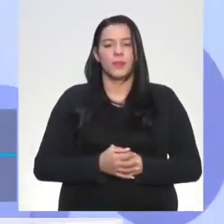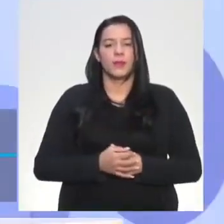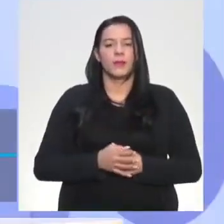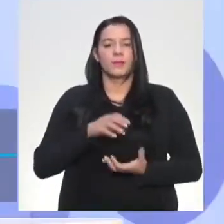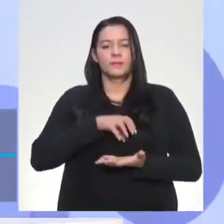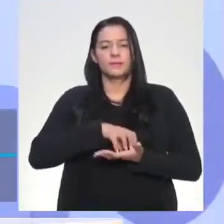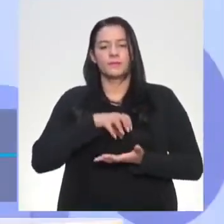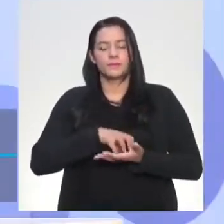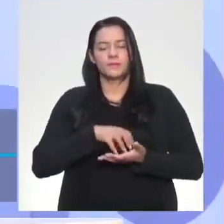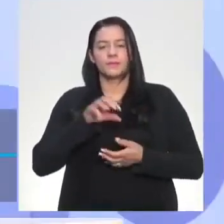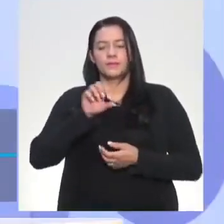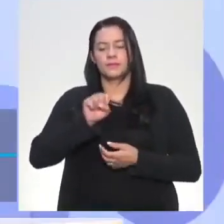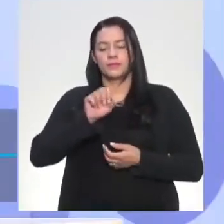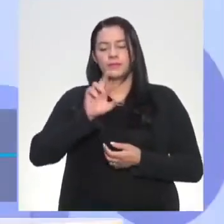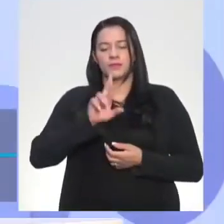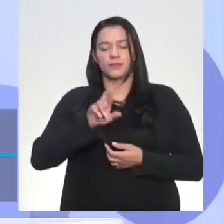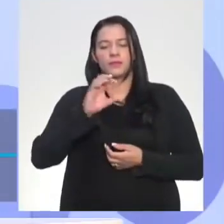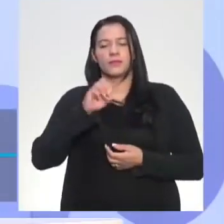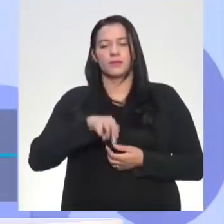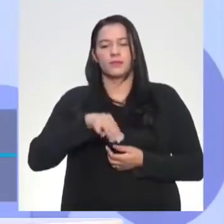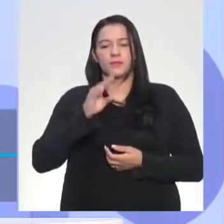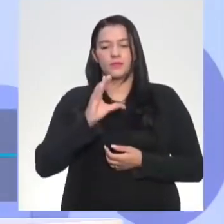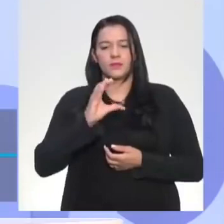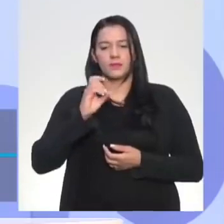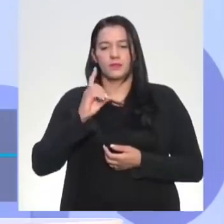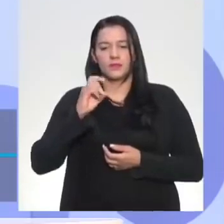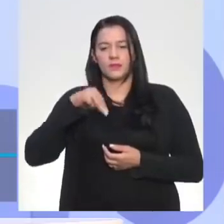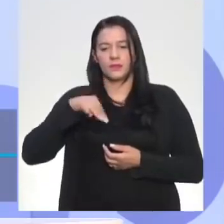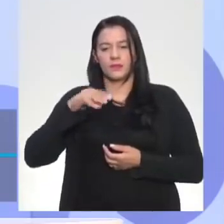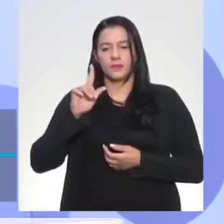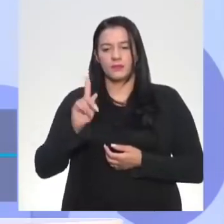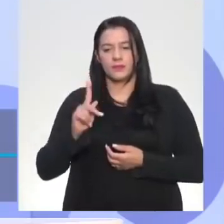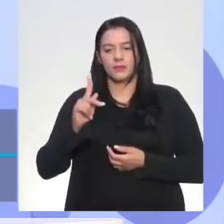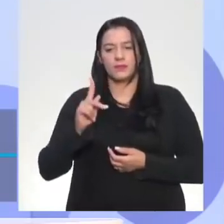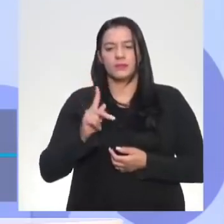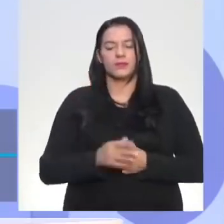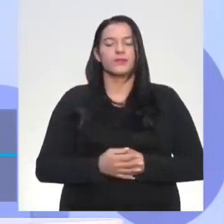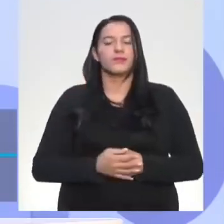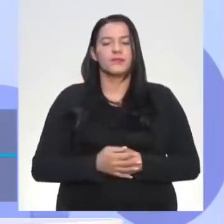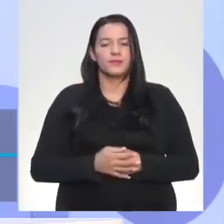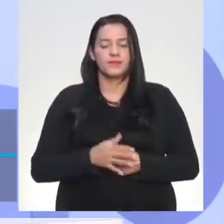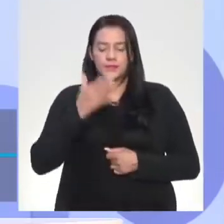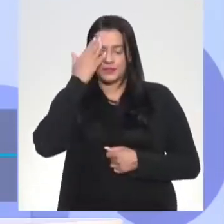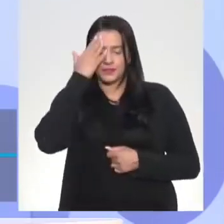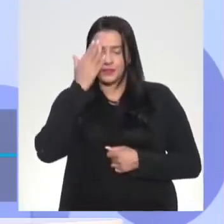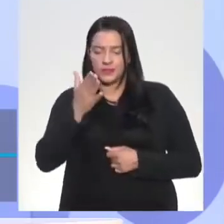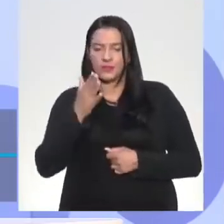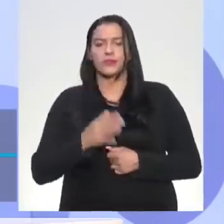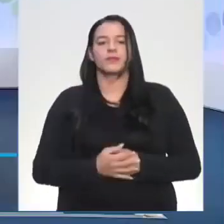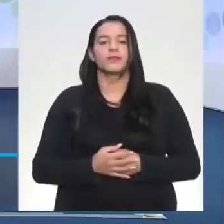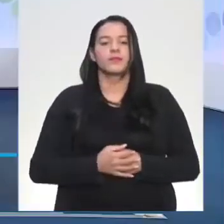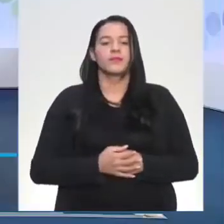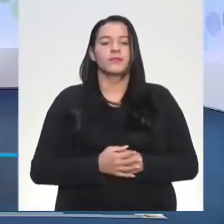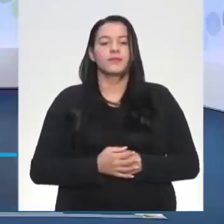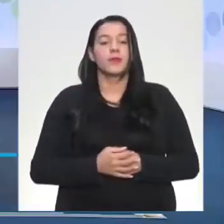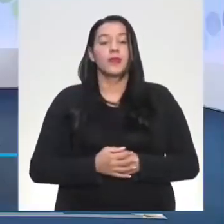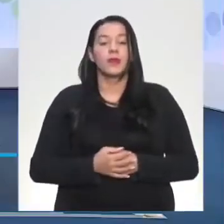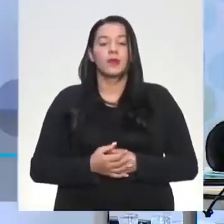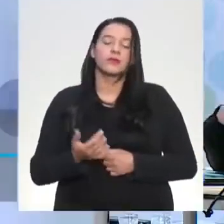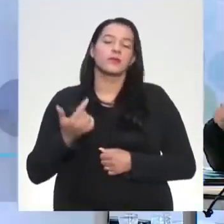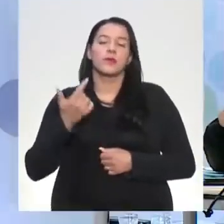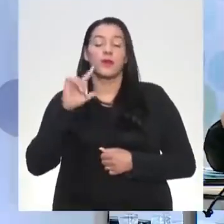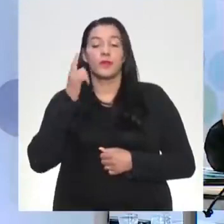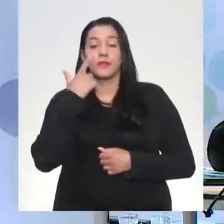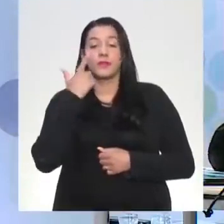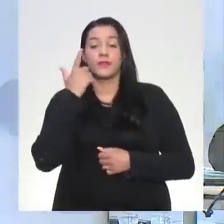Centro, segmentos RS, CD e MP. Valeu, Flávia, obrigado, tá? E é isso. Show, muito bem. Então vamos subir a resposta, né? Subindo